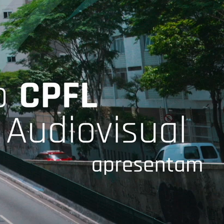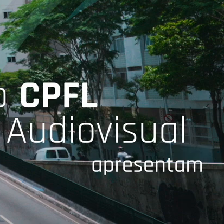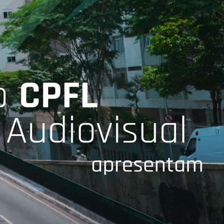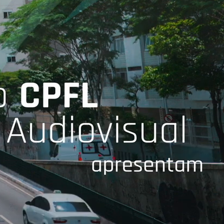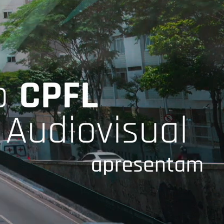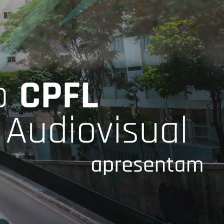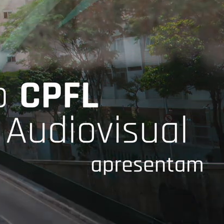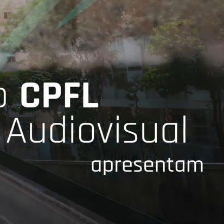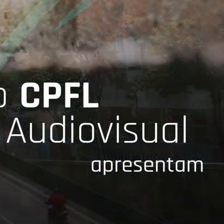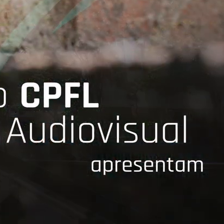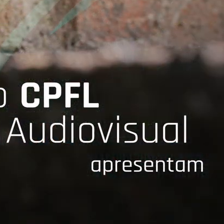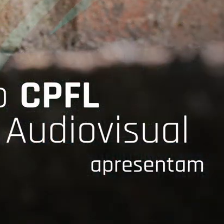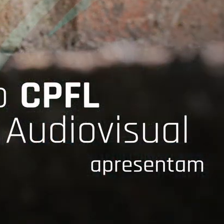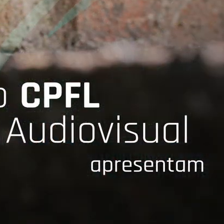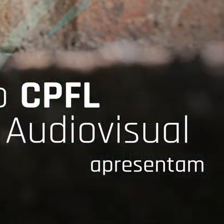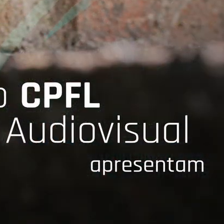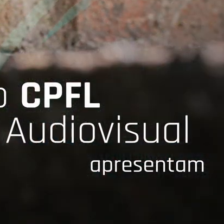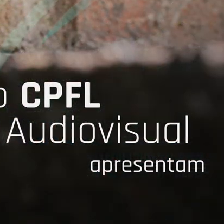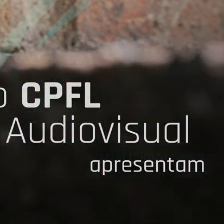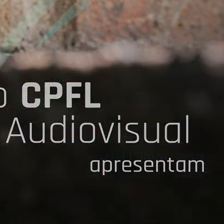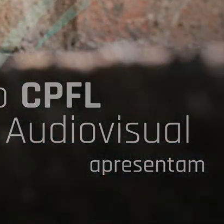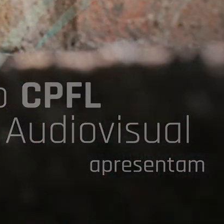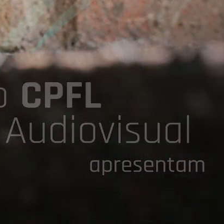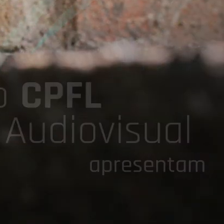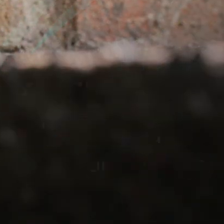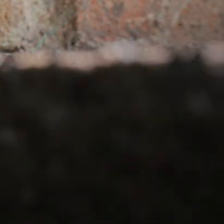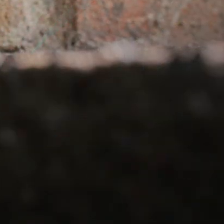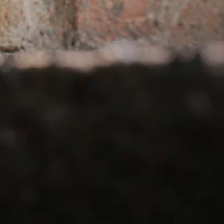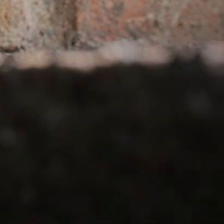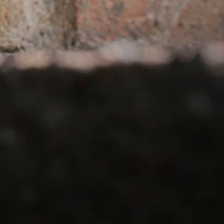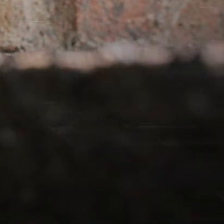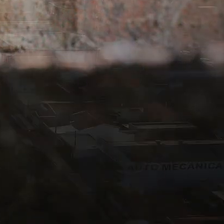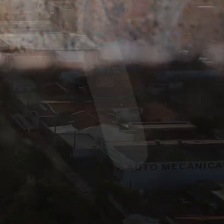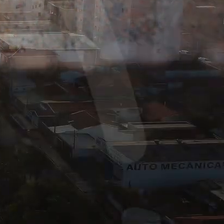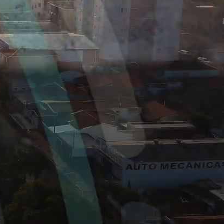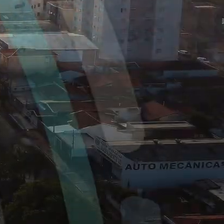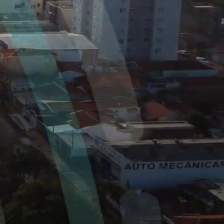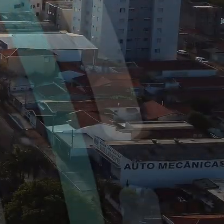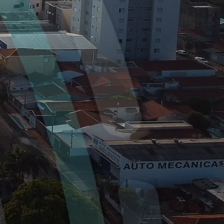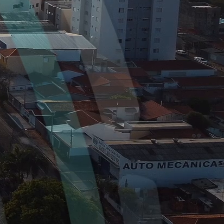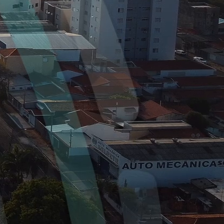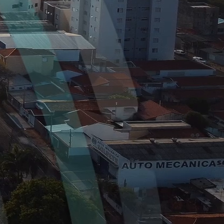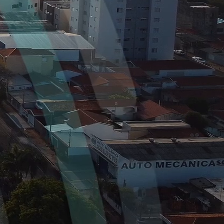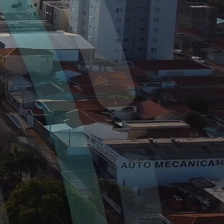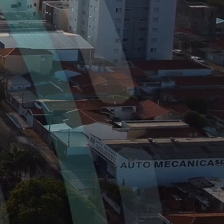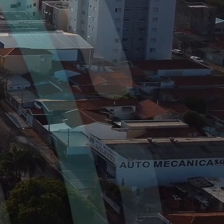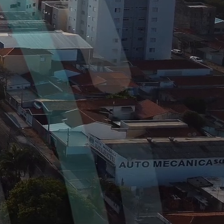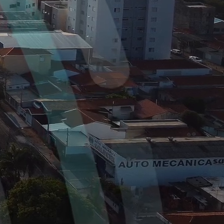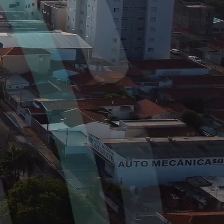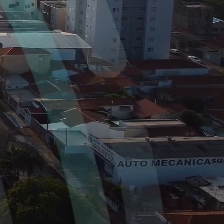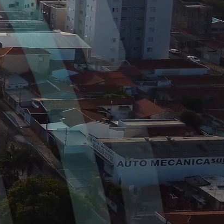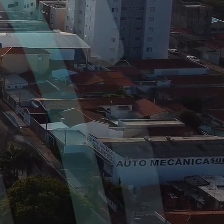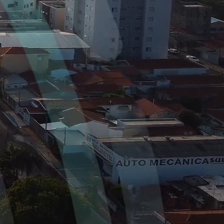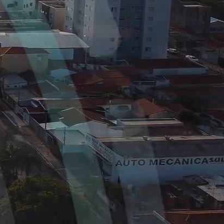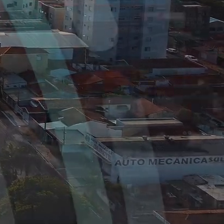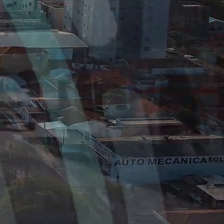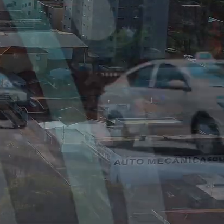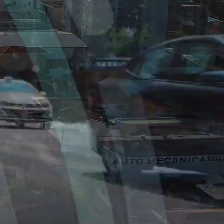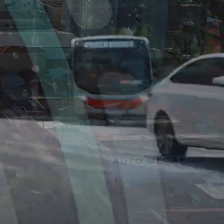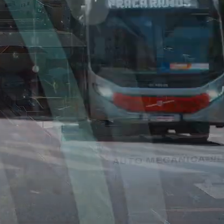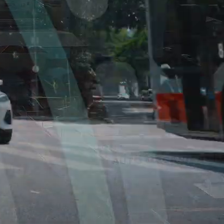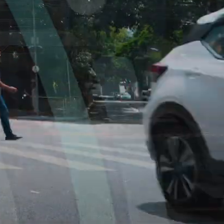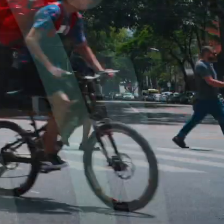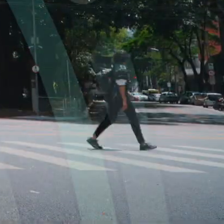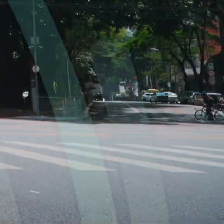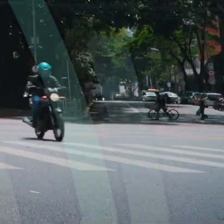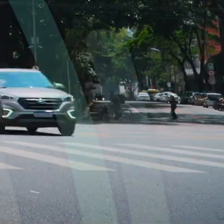Na tela, Instituto CPFL e Raava Audiovisual apresentam De perto, formigas andam em tijolos. Vista